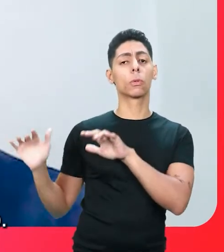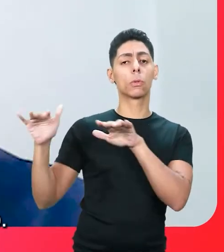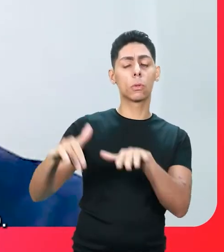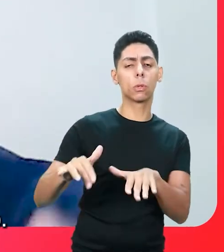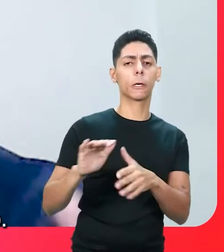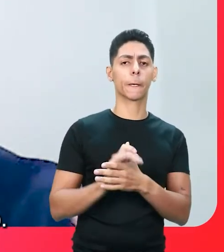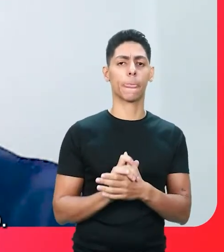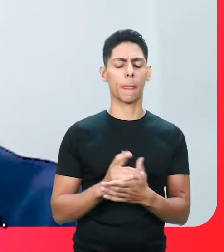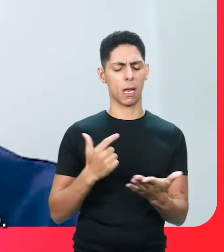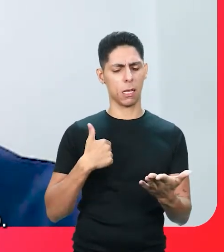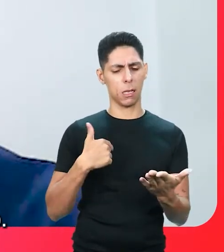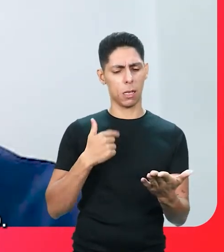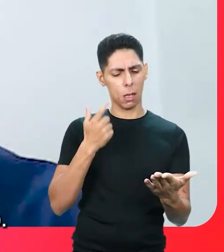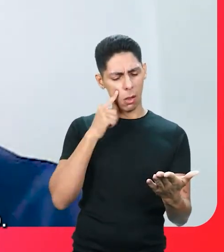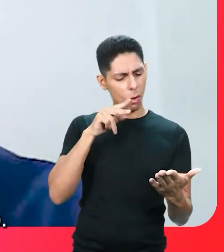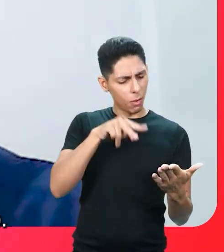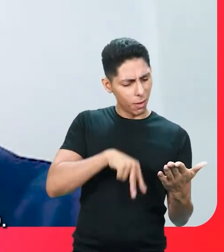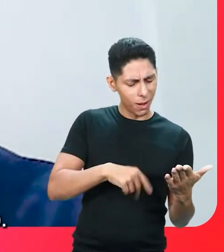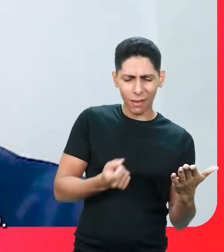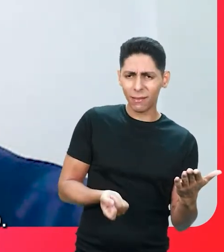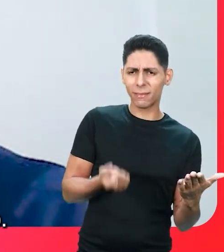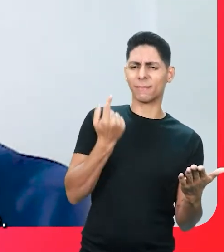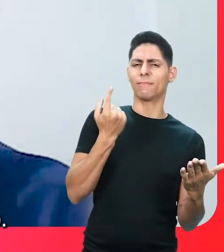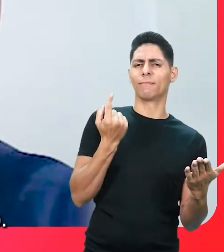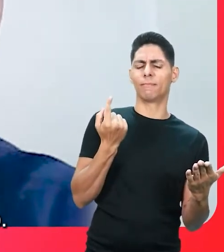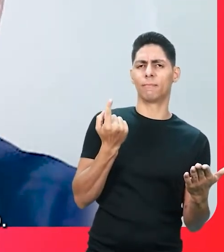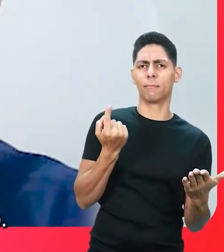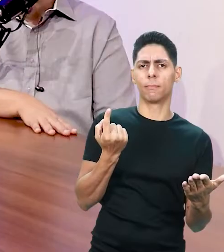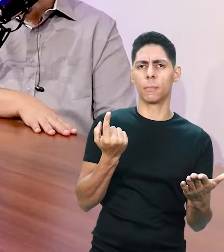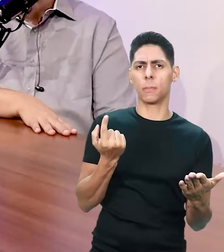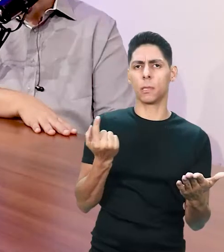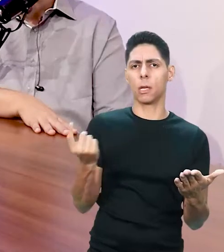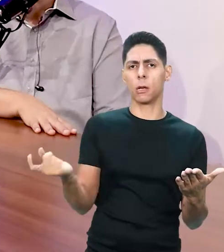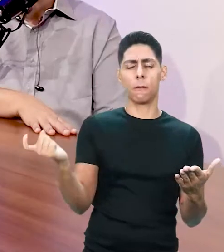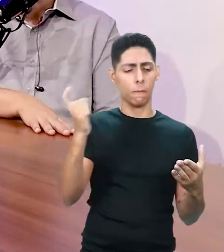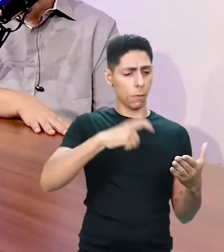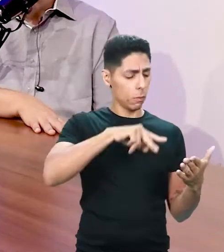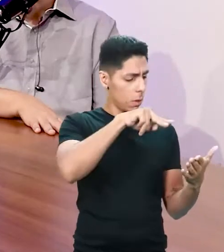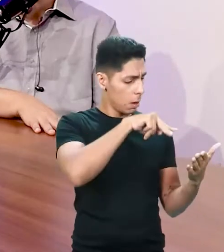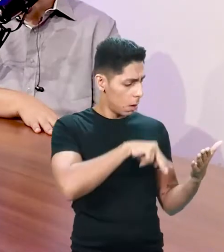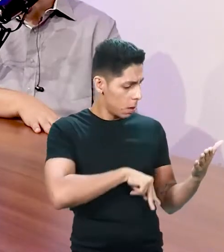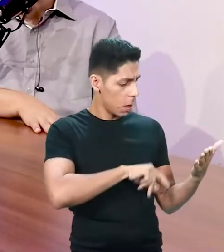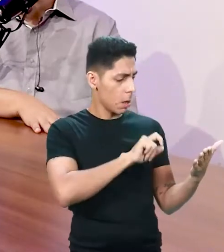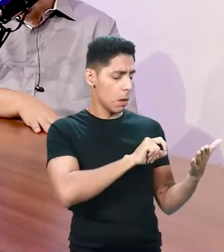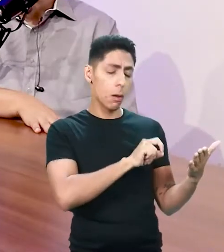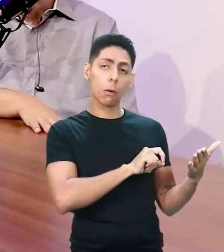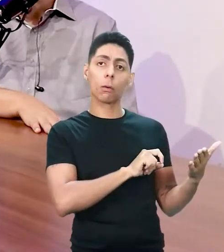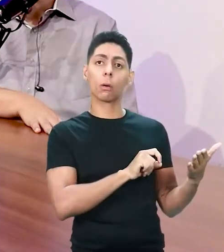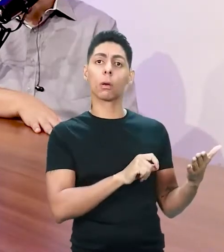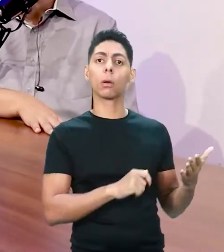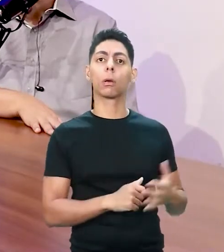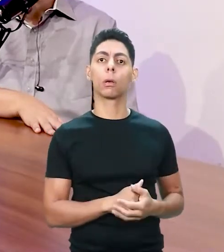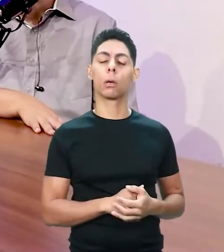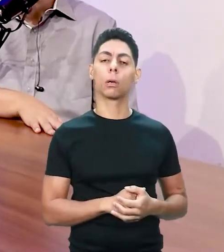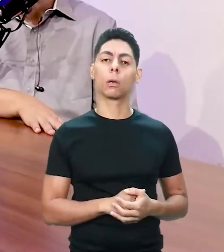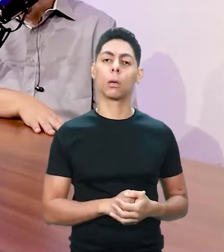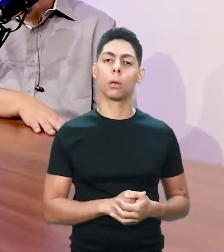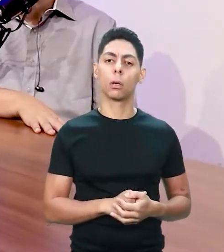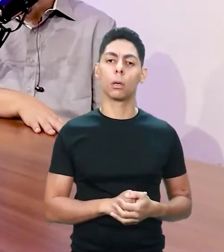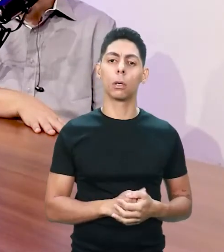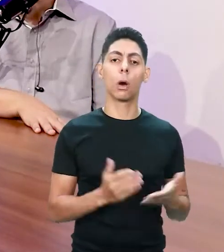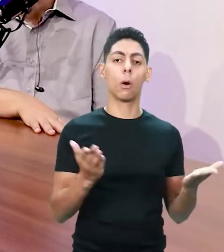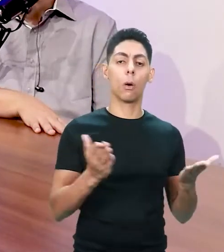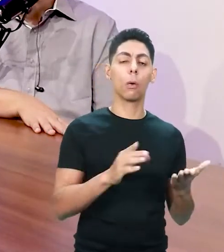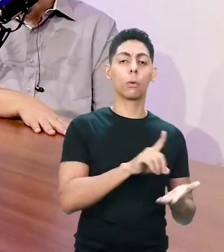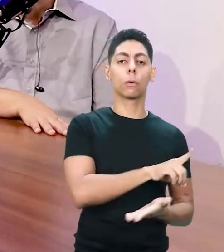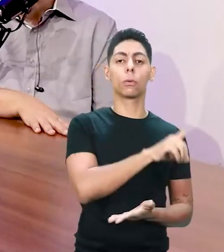eu mesmo estranhei o que eu tinha acabado de dizer e voltei o olho. Ouvintes, hoje, dia de